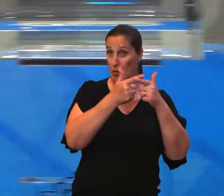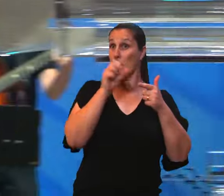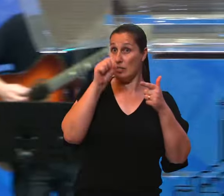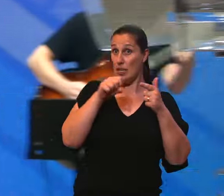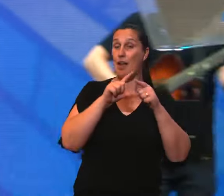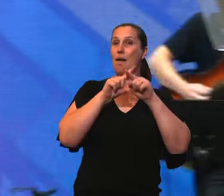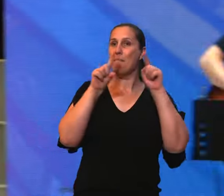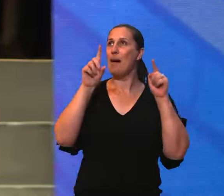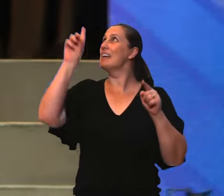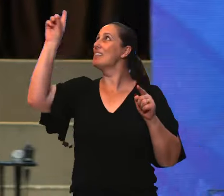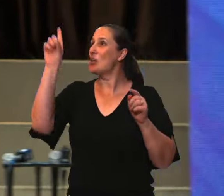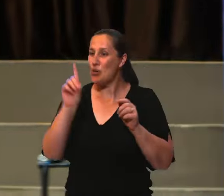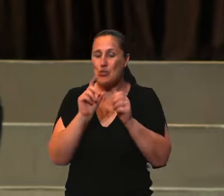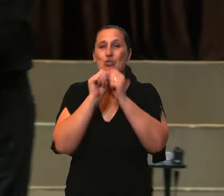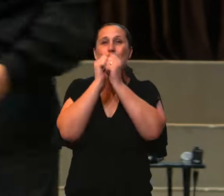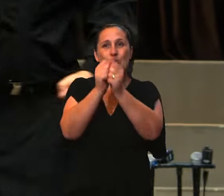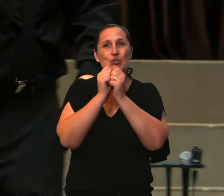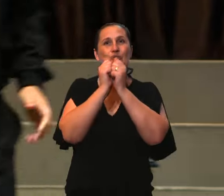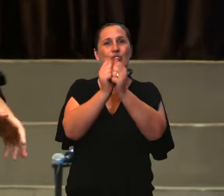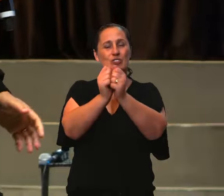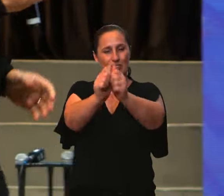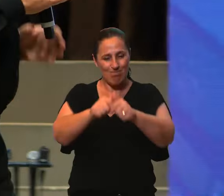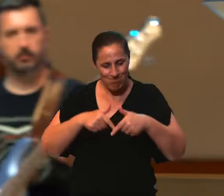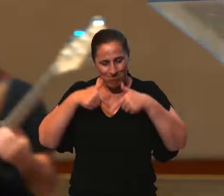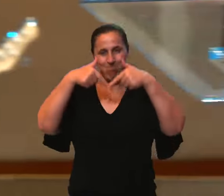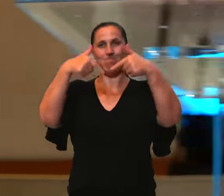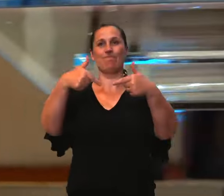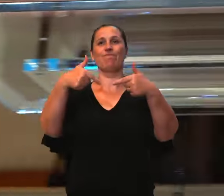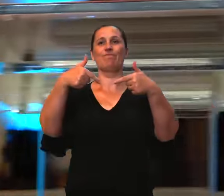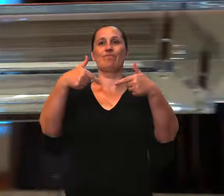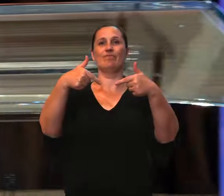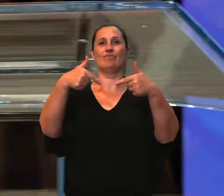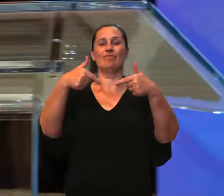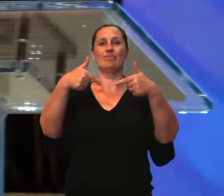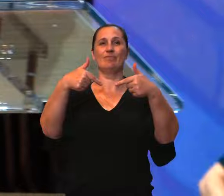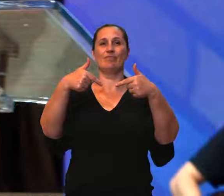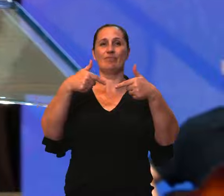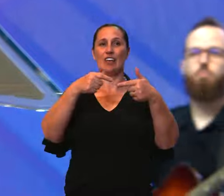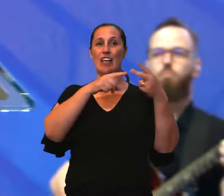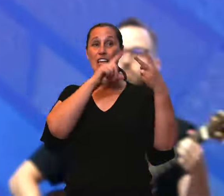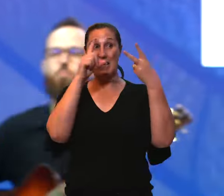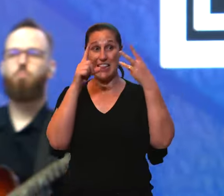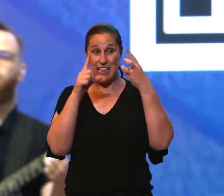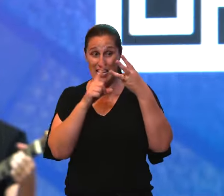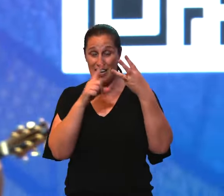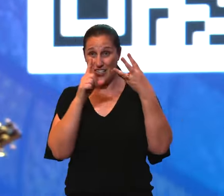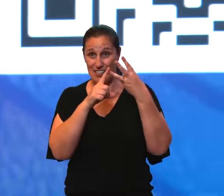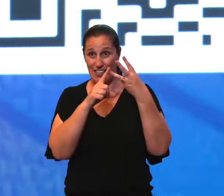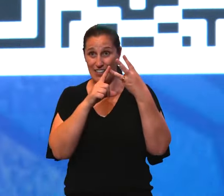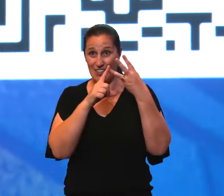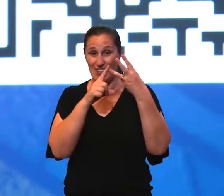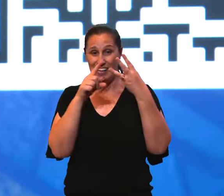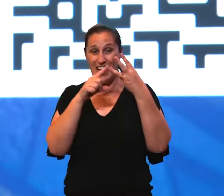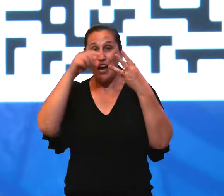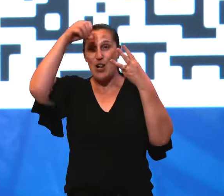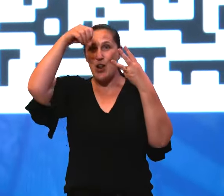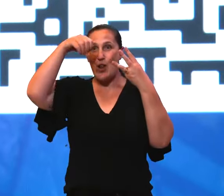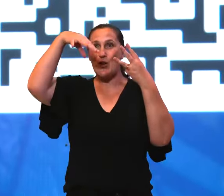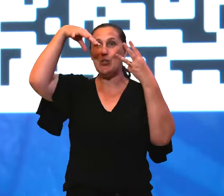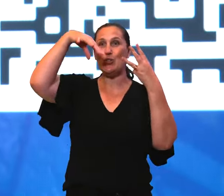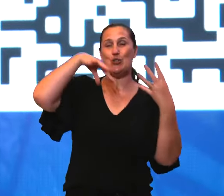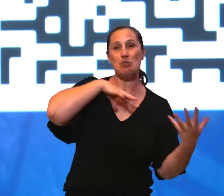com ele do nosso lado no enfrentamento das lutas terceiro a luz Jesus disse eu sou a